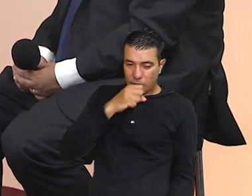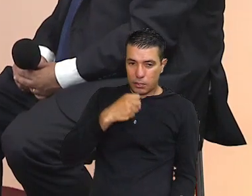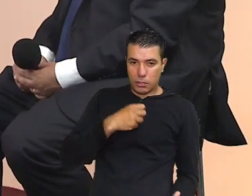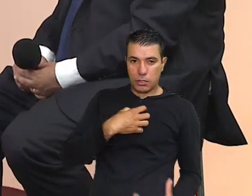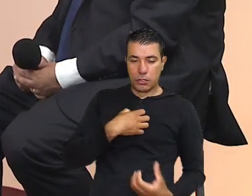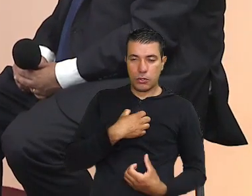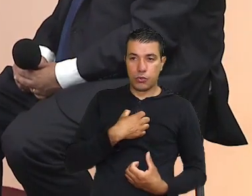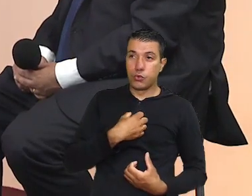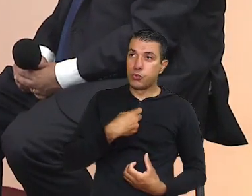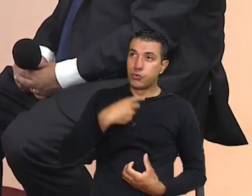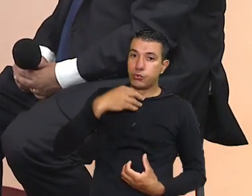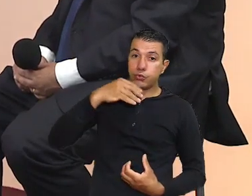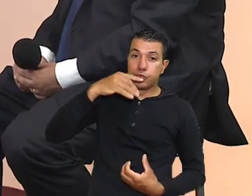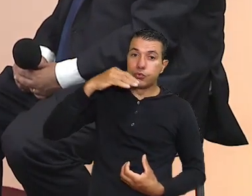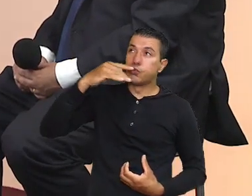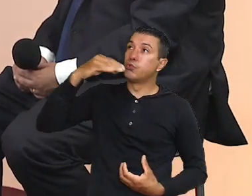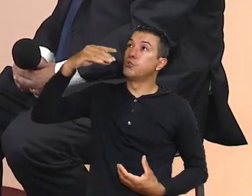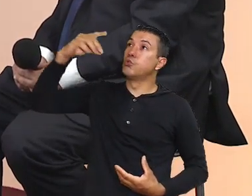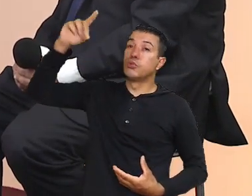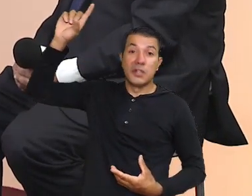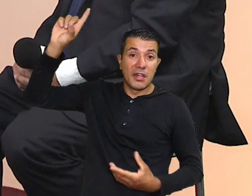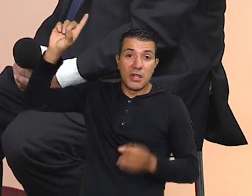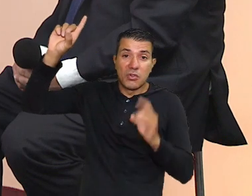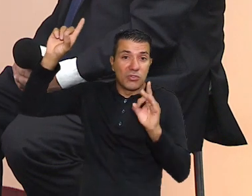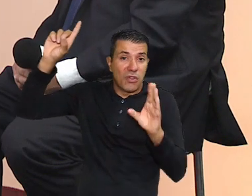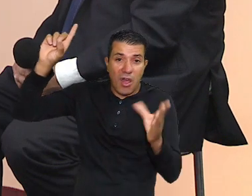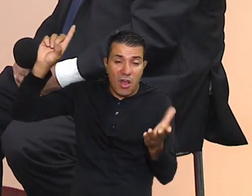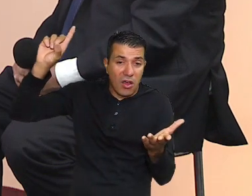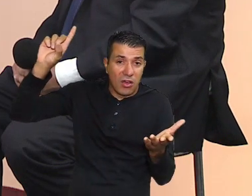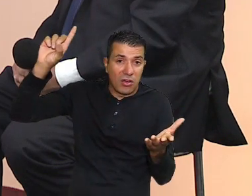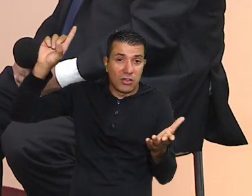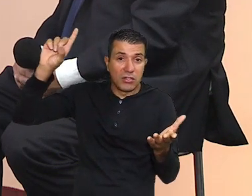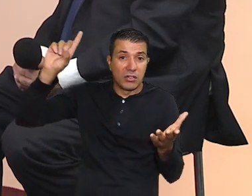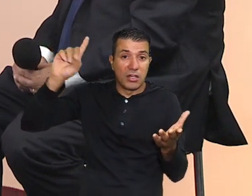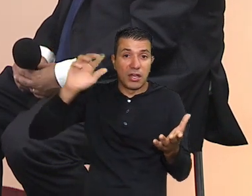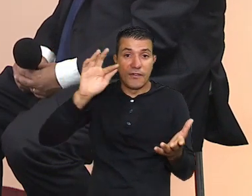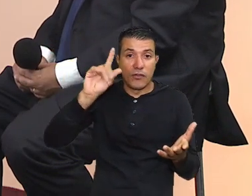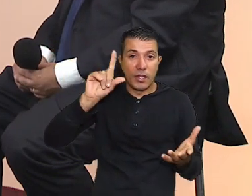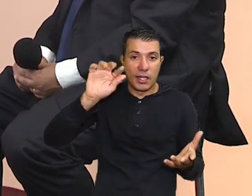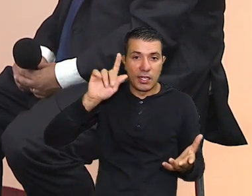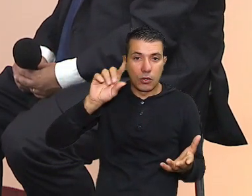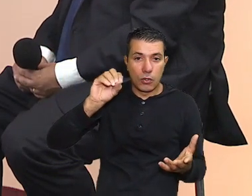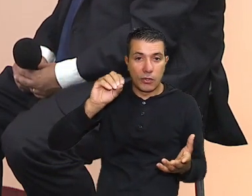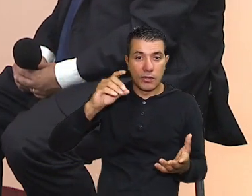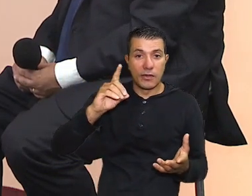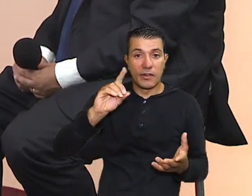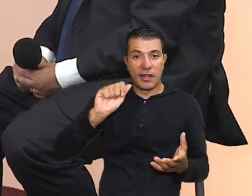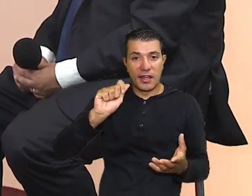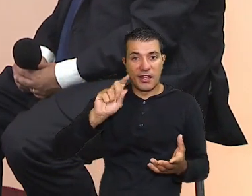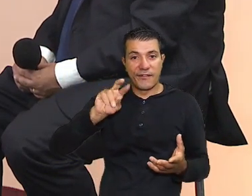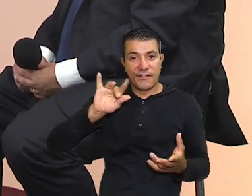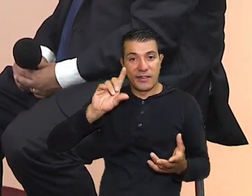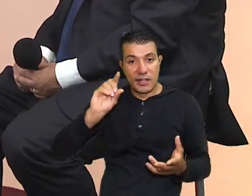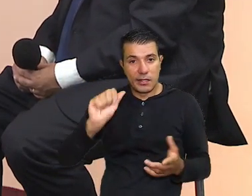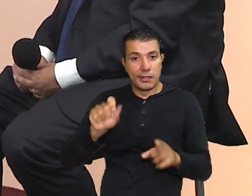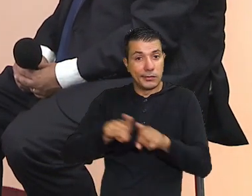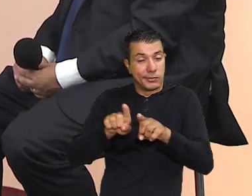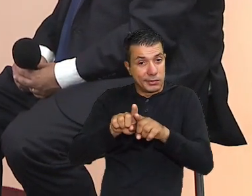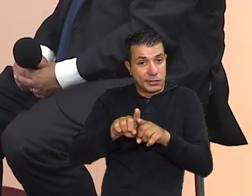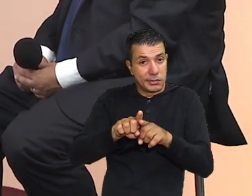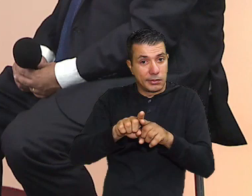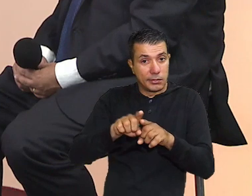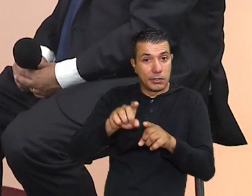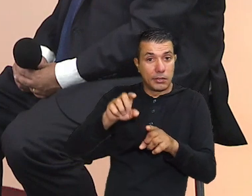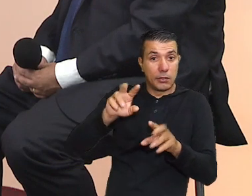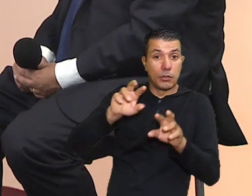aquela união harmoniosa entre o pó da terra e o fôlego da vida. Então, o homem se desfaz. Semelhante ao exemplo da